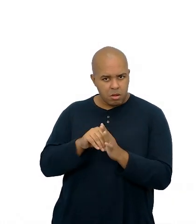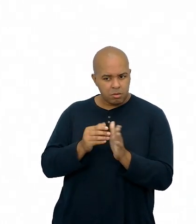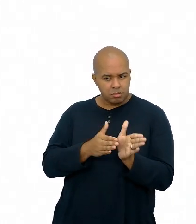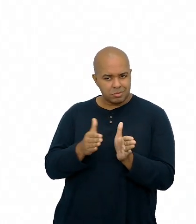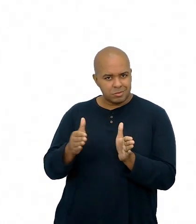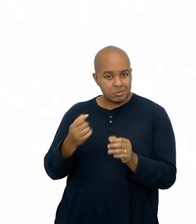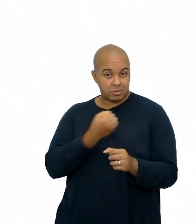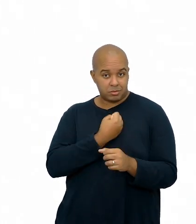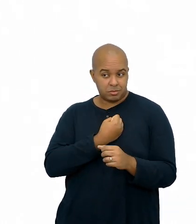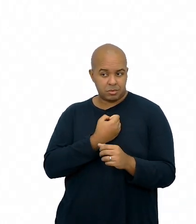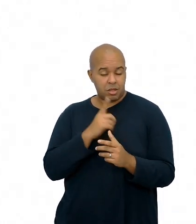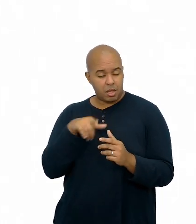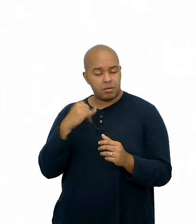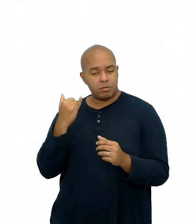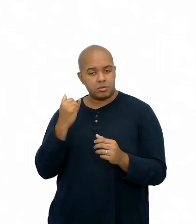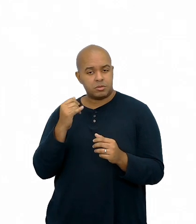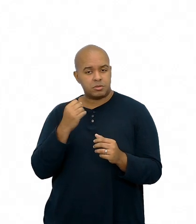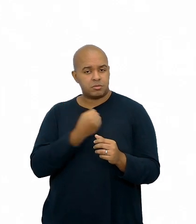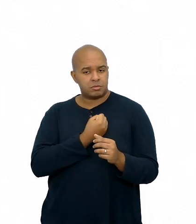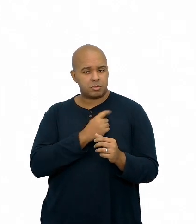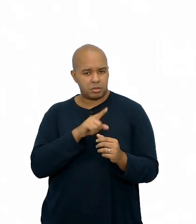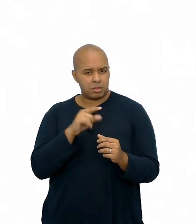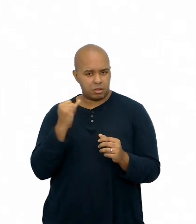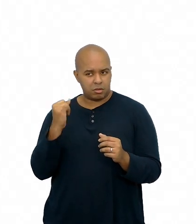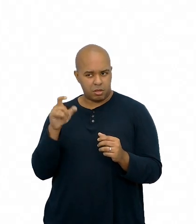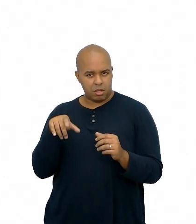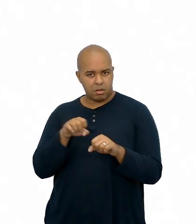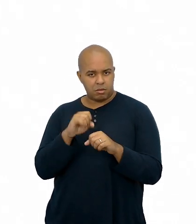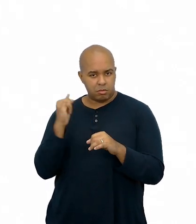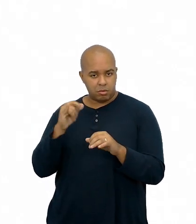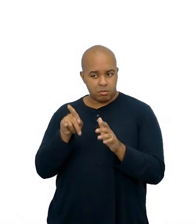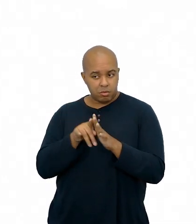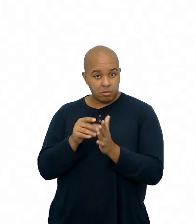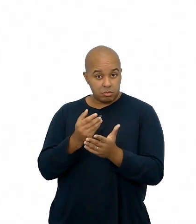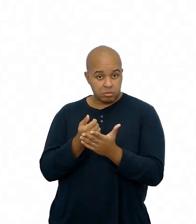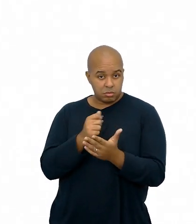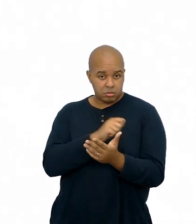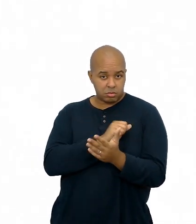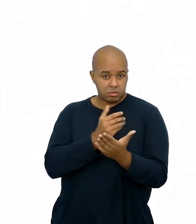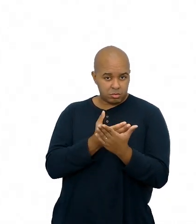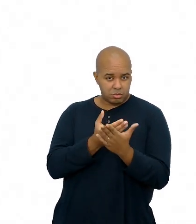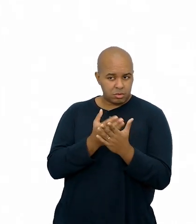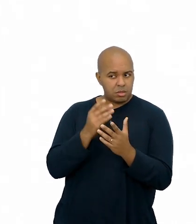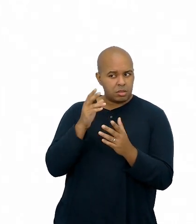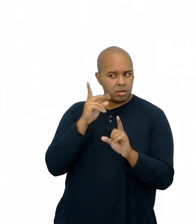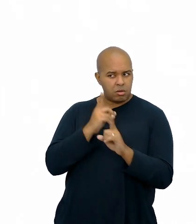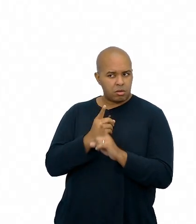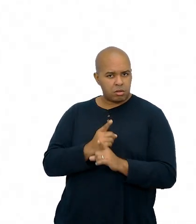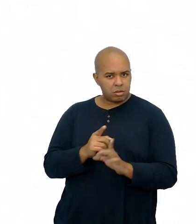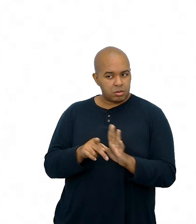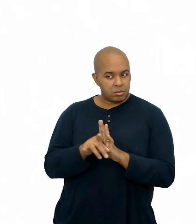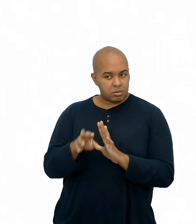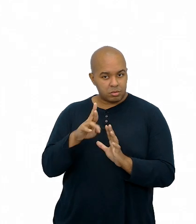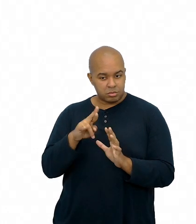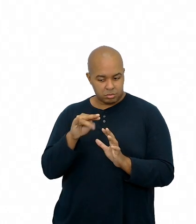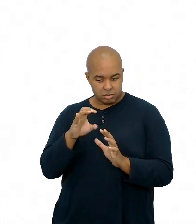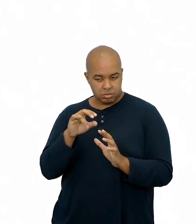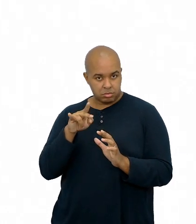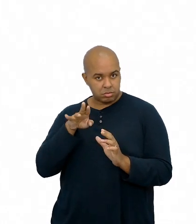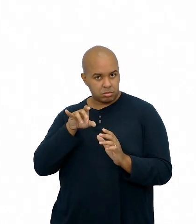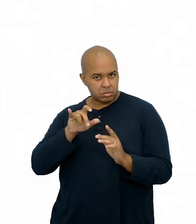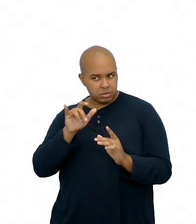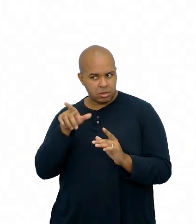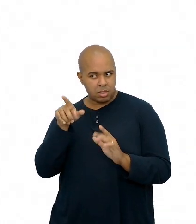sequências numéricas, é importante que os estudantes identifiquem o pensamento recursivo que nela